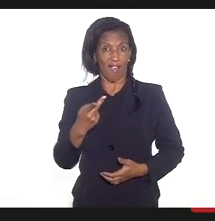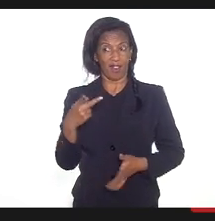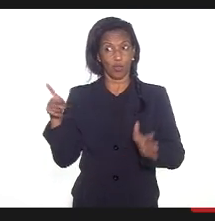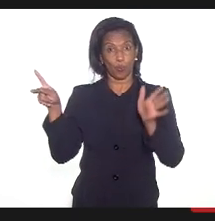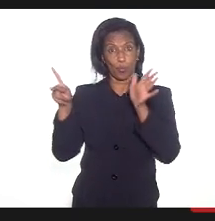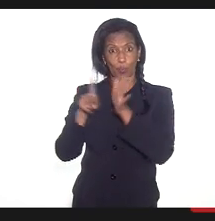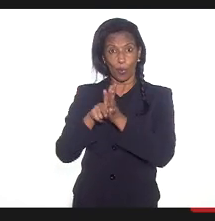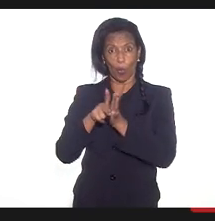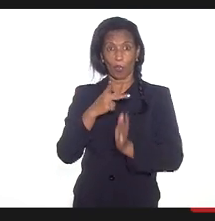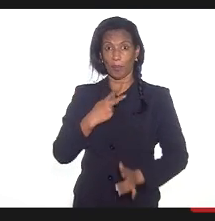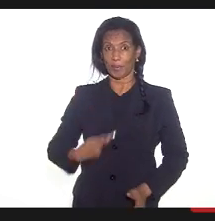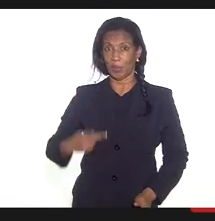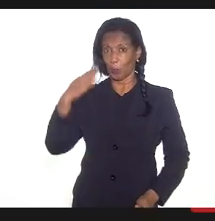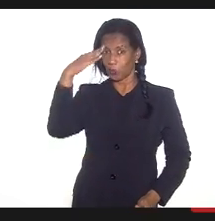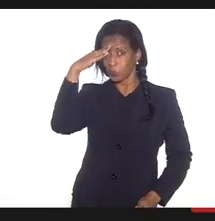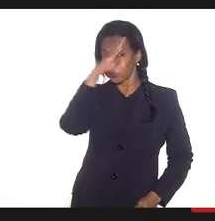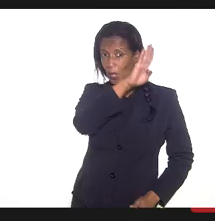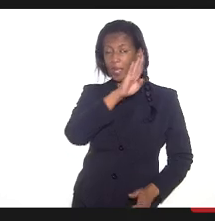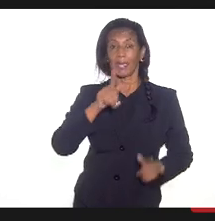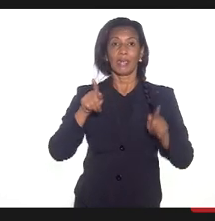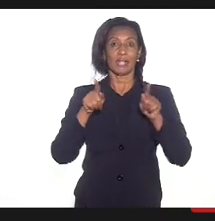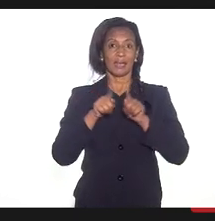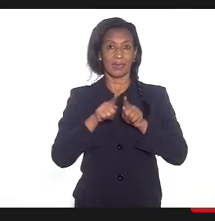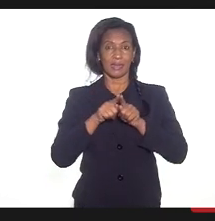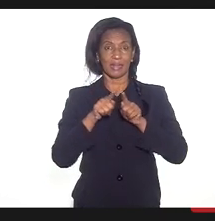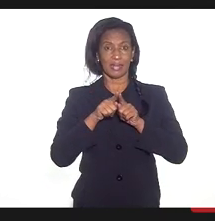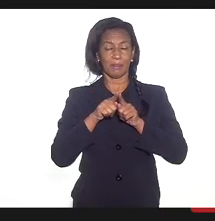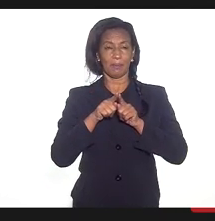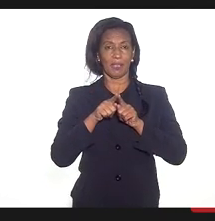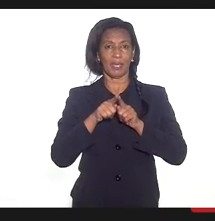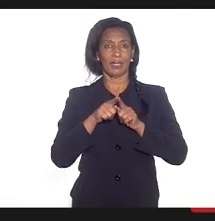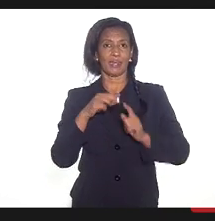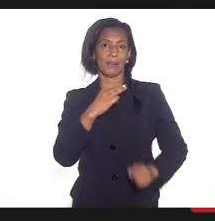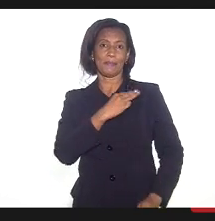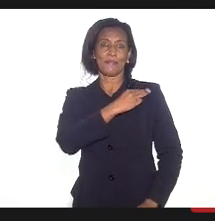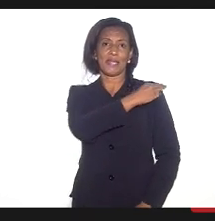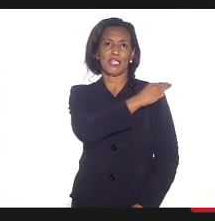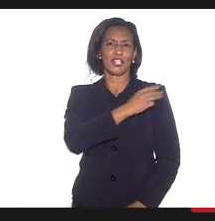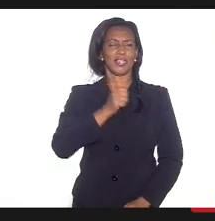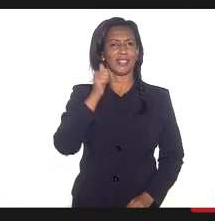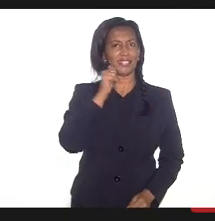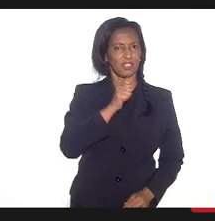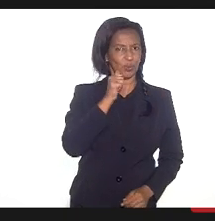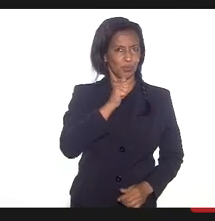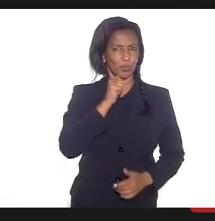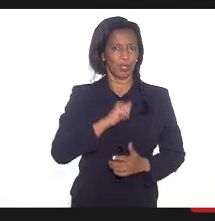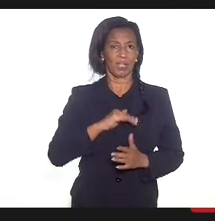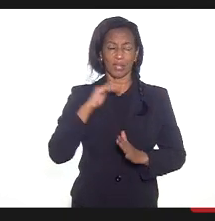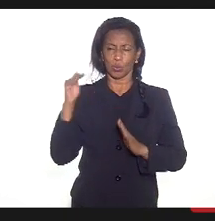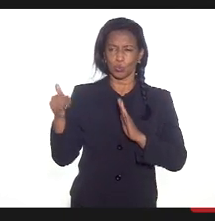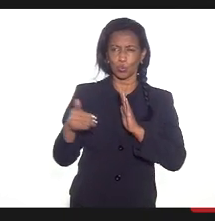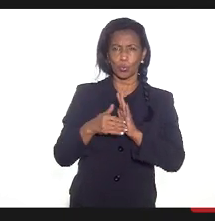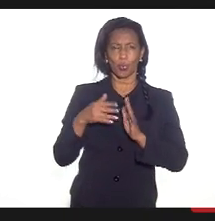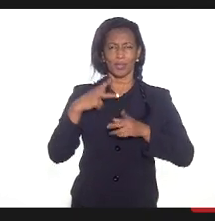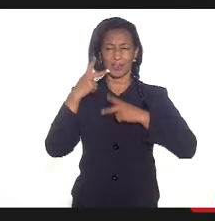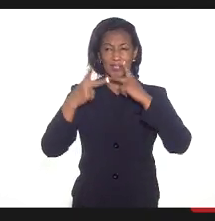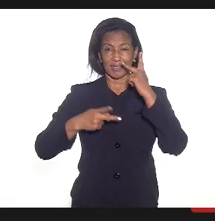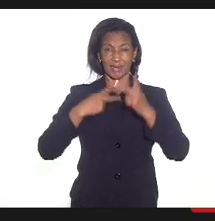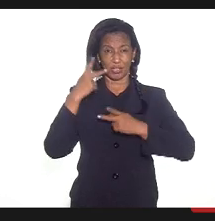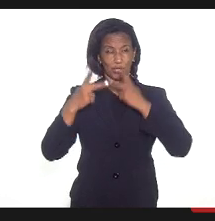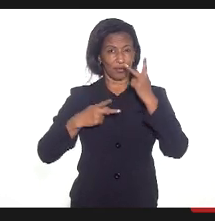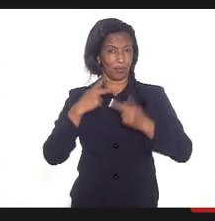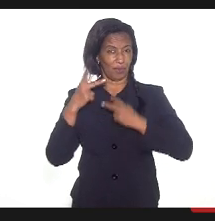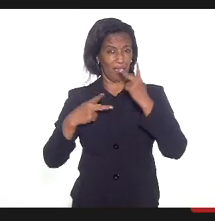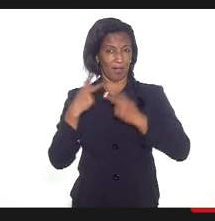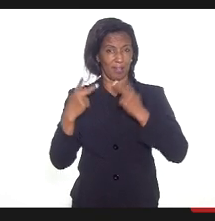Bolsonaro e na fala da ministra das mulheres, né? Então, todas essas falas misóginas